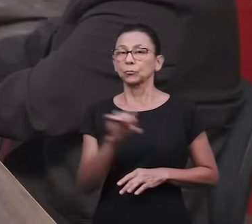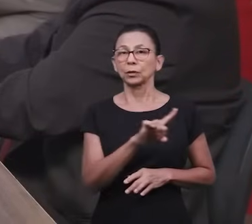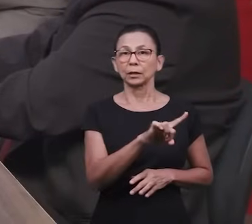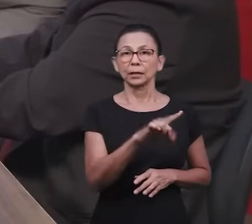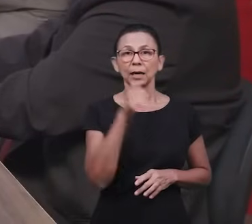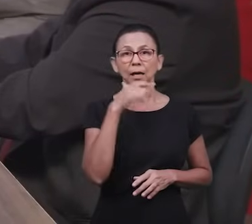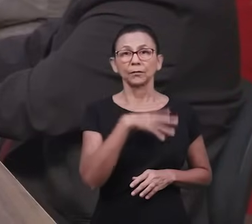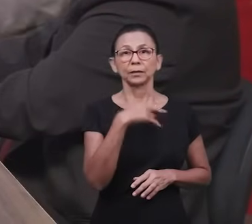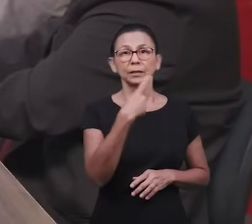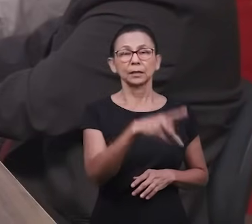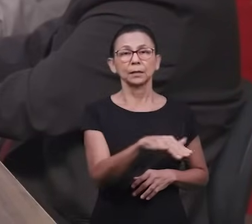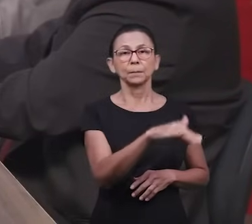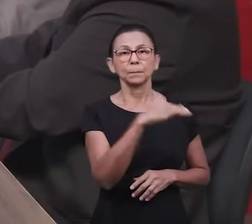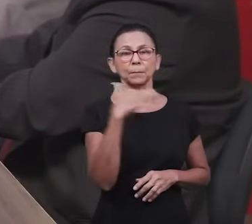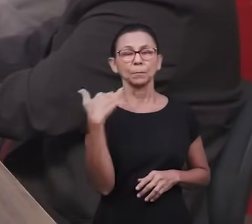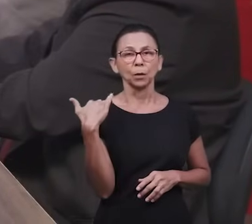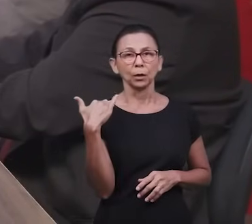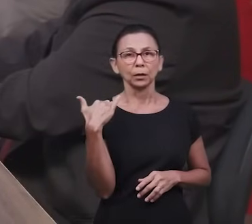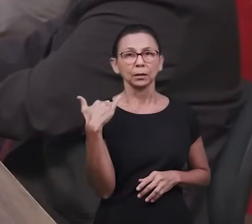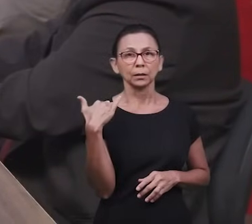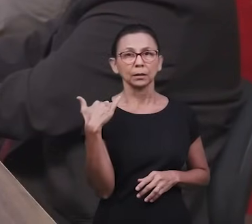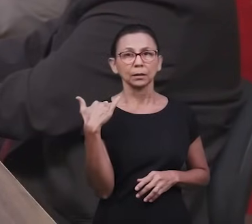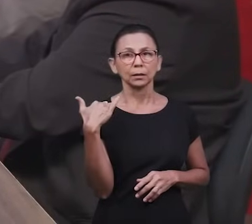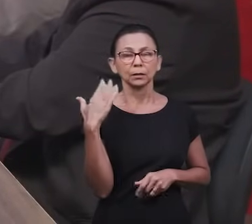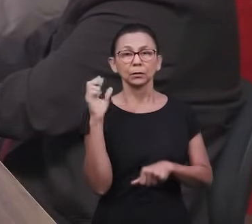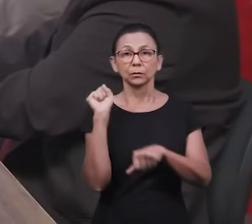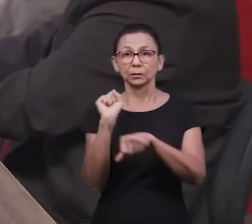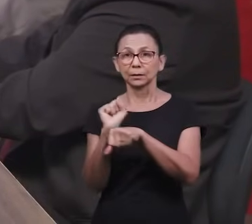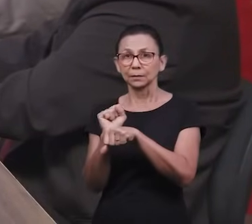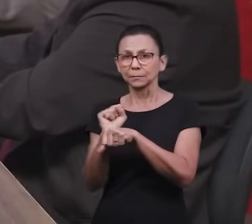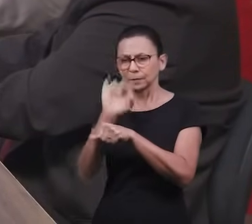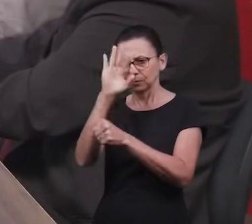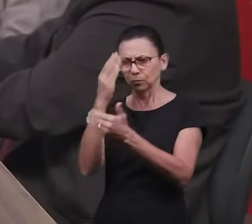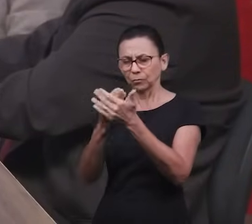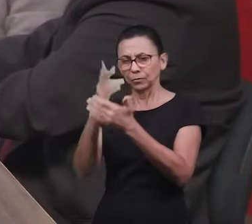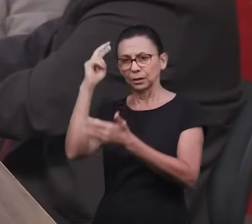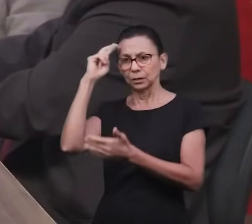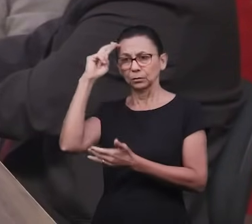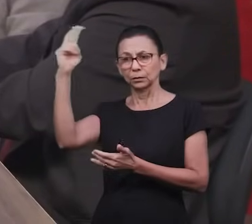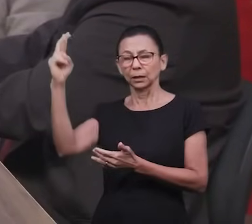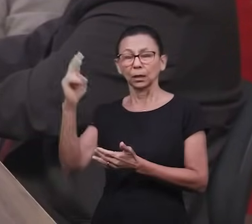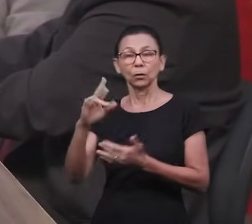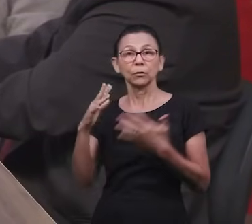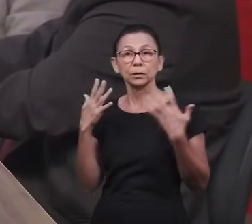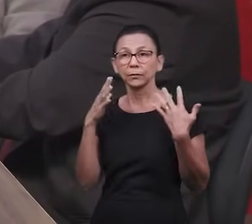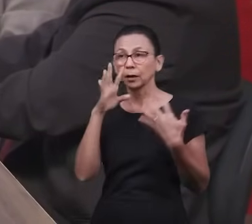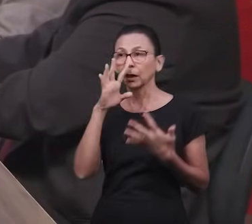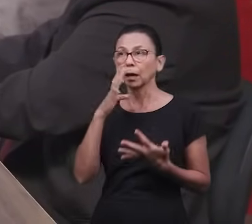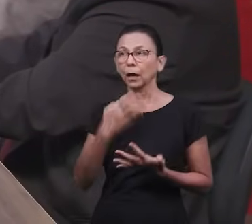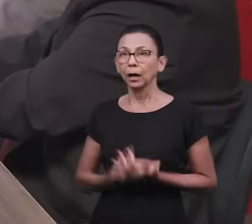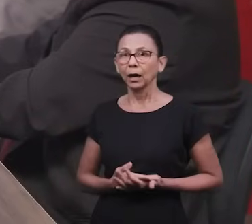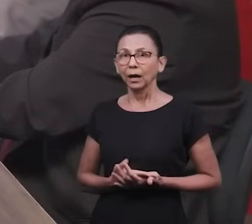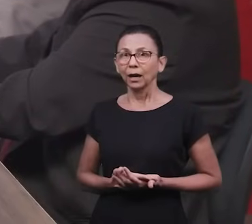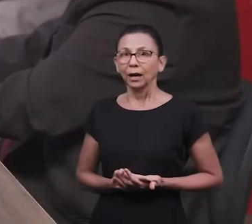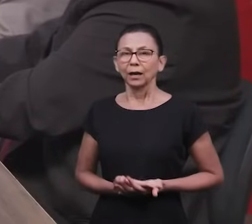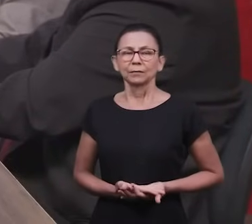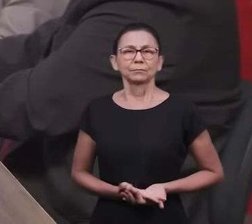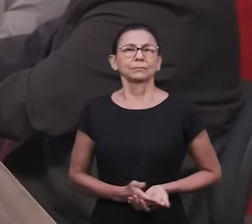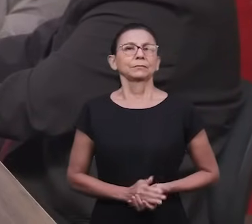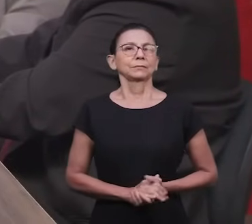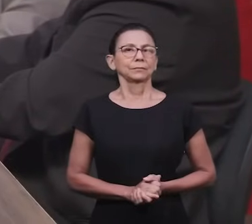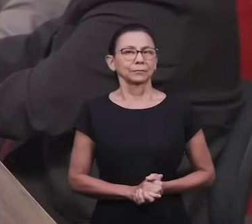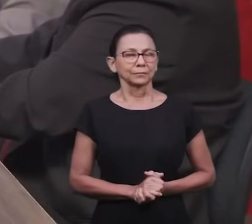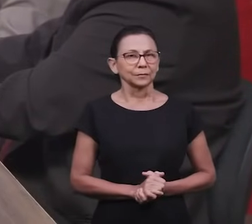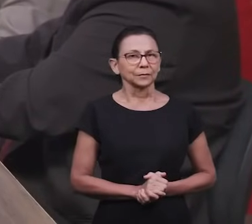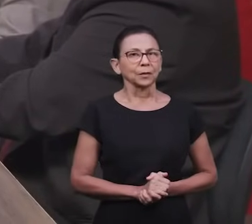filha dele estava morta. Então, quando você espera para o Senhor, ele te surpreende. Aleluia. Entendeu? Porque é projeto dele. Então,